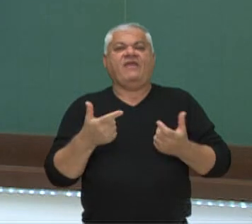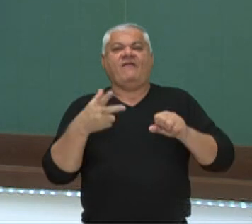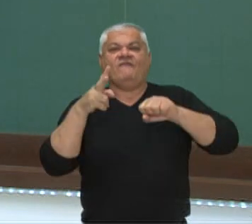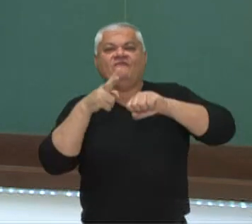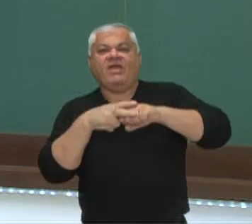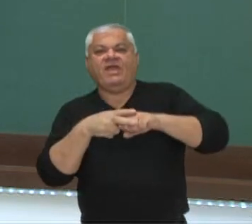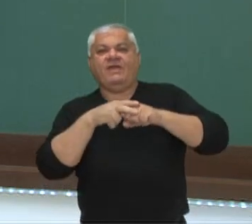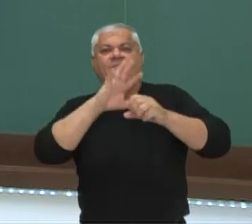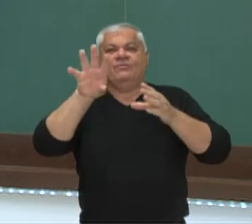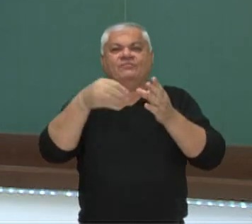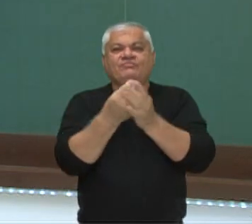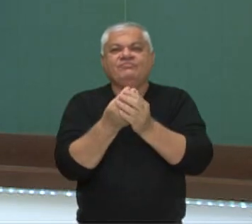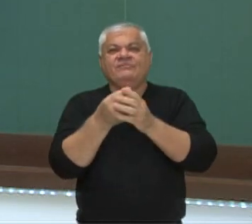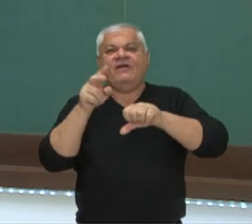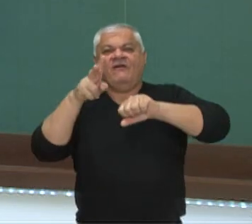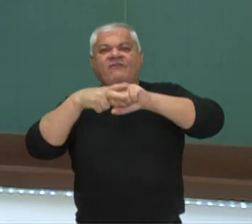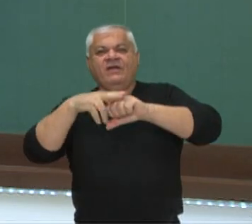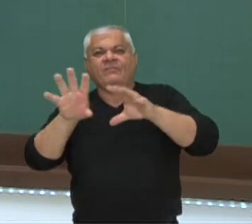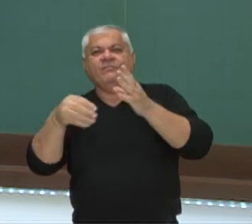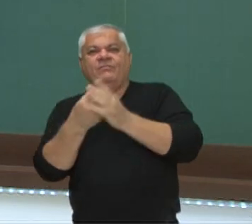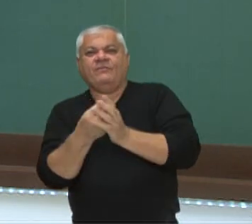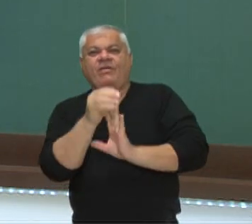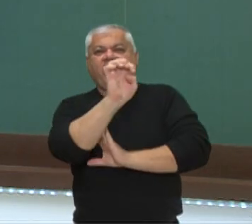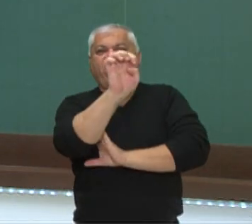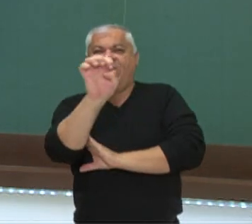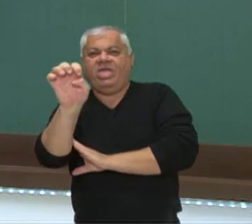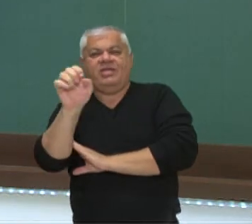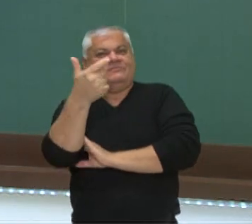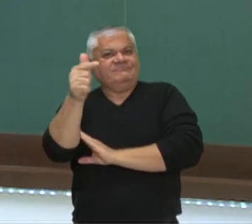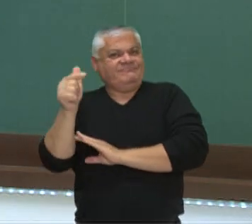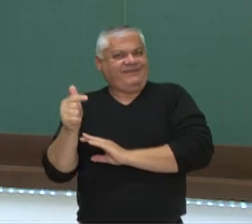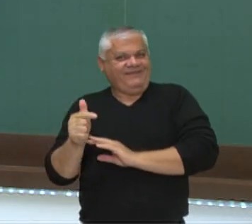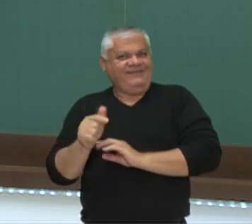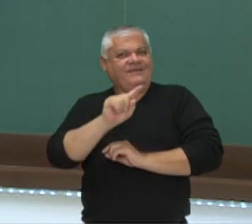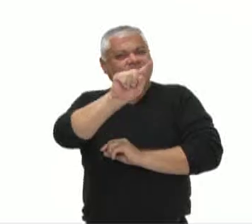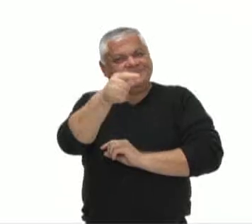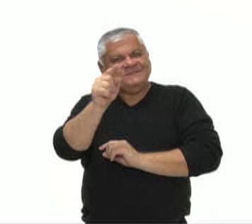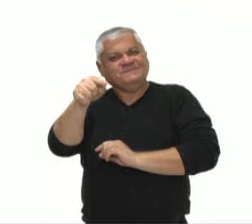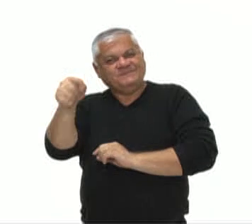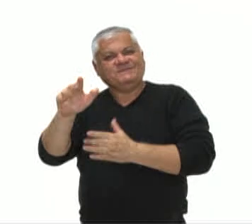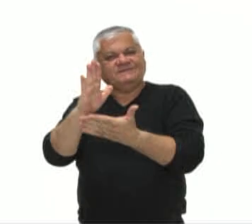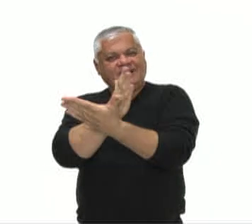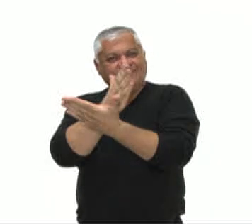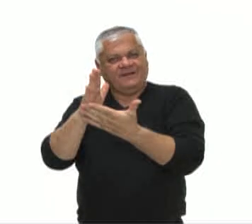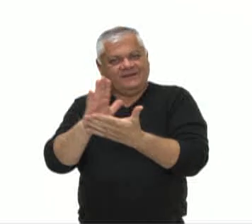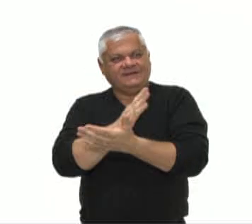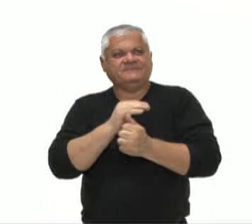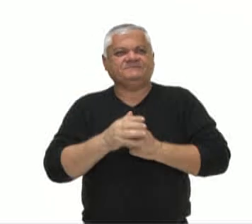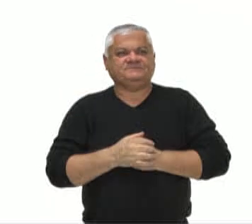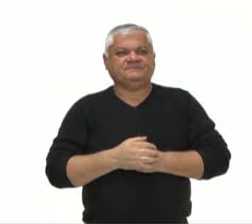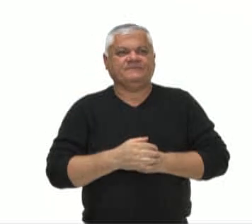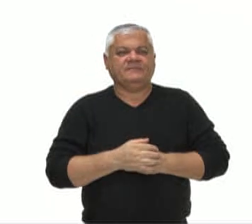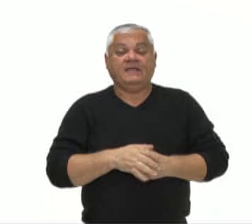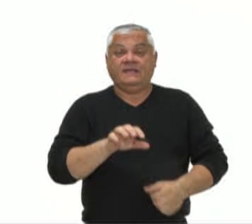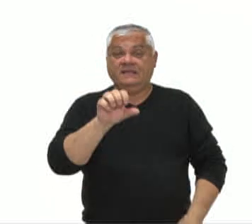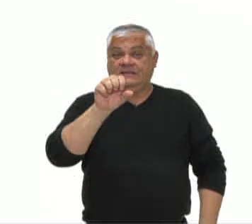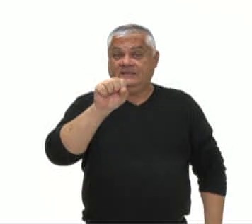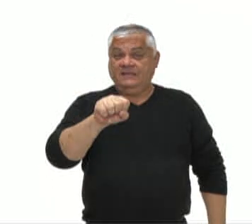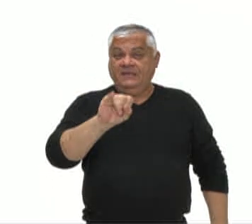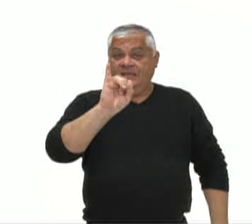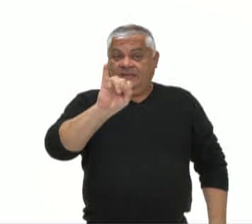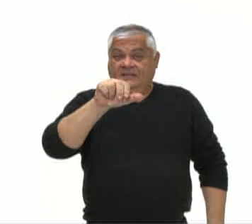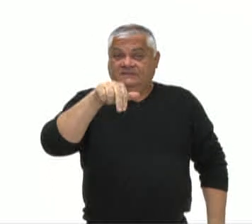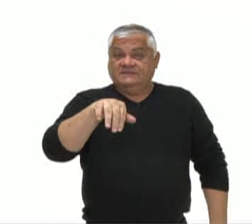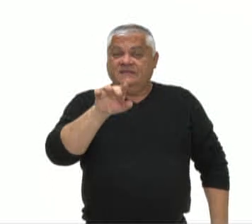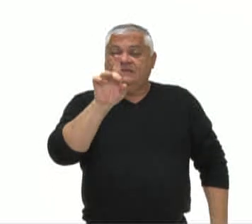sim vírgulas fazendo a separação. Já as coordenadas sindéticas. Essa palavra